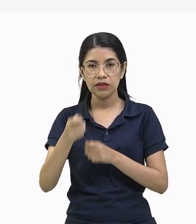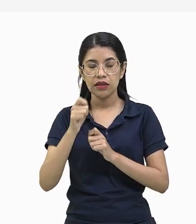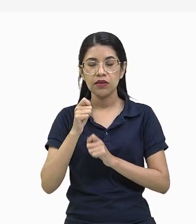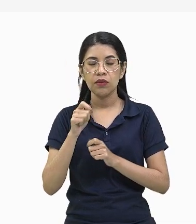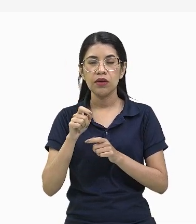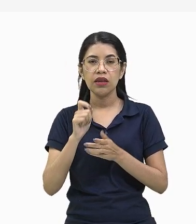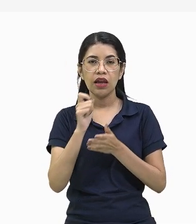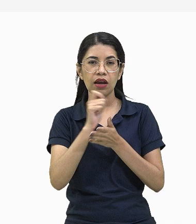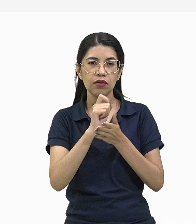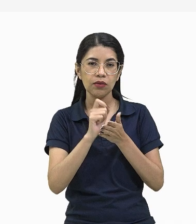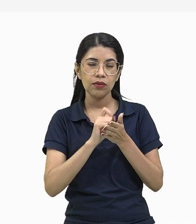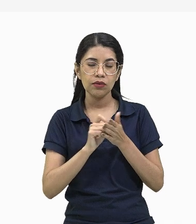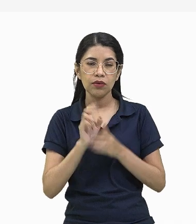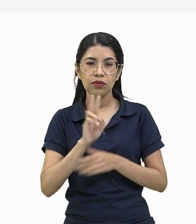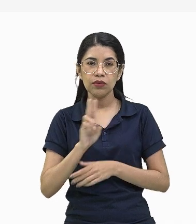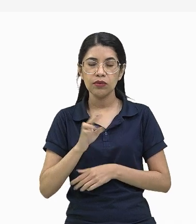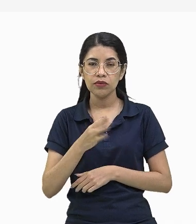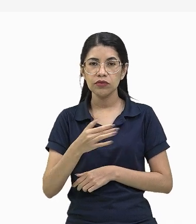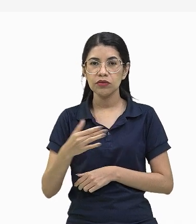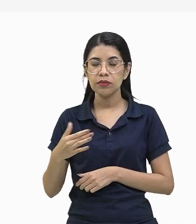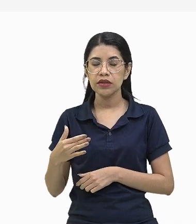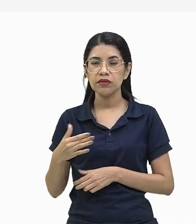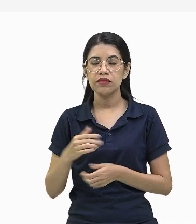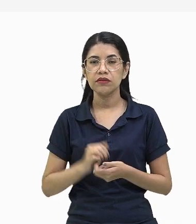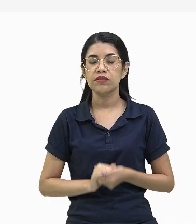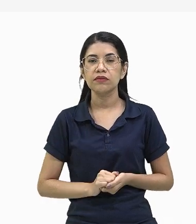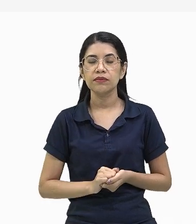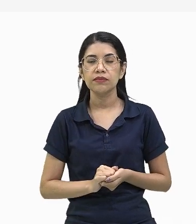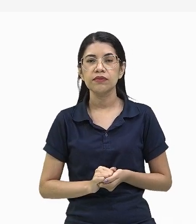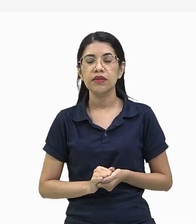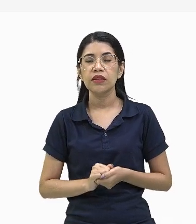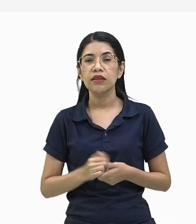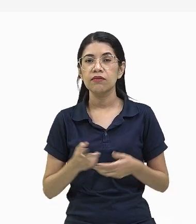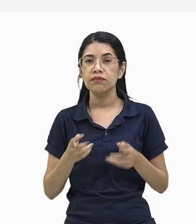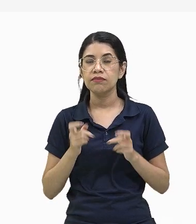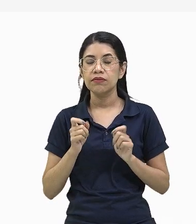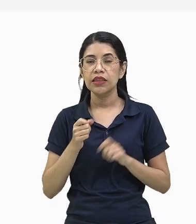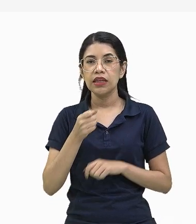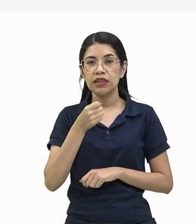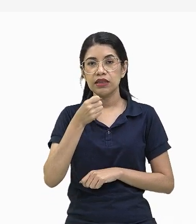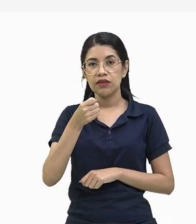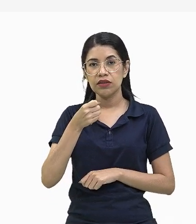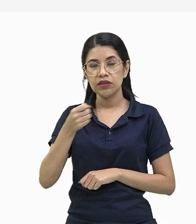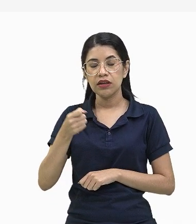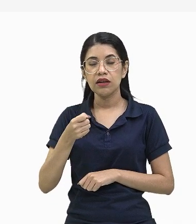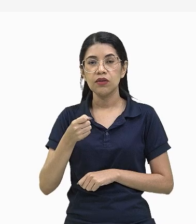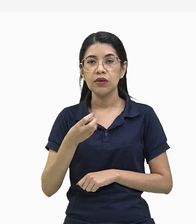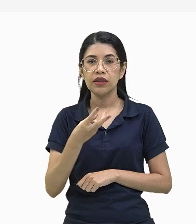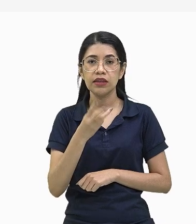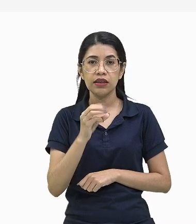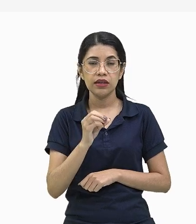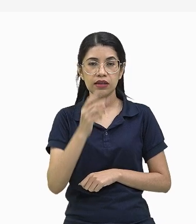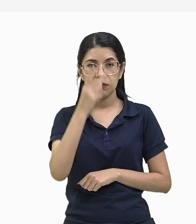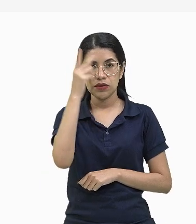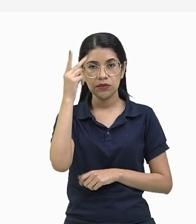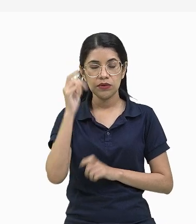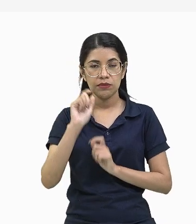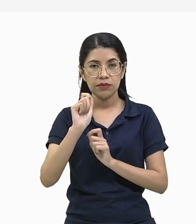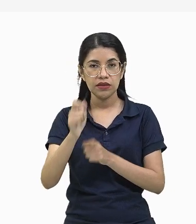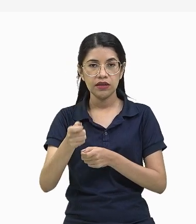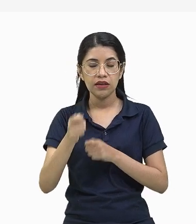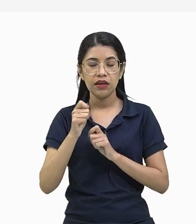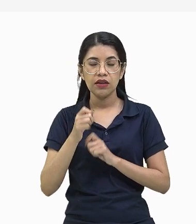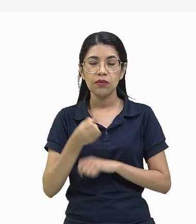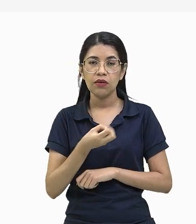mais citados durante um mês. Então, observe aqui que eles entrevistaram 30 pescadores. Né? Então, é um